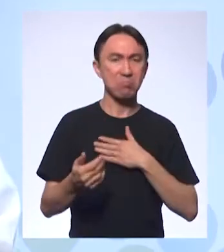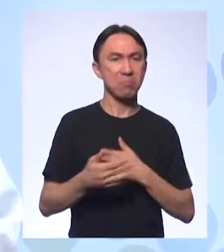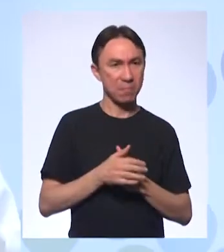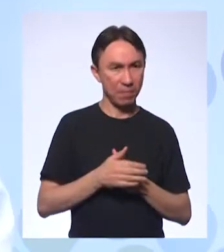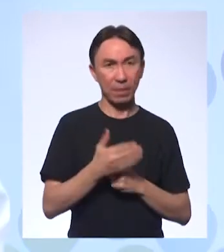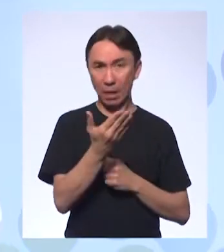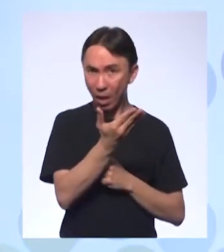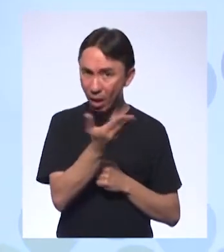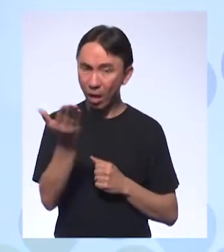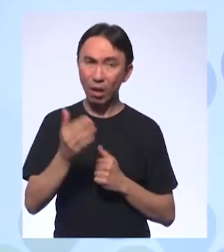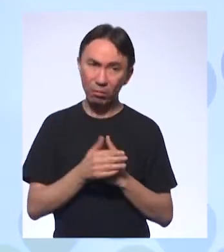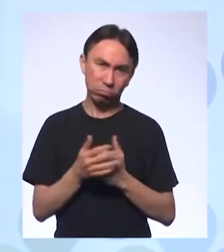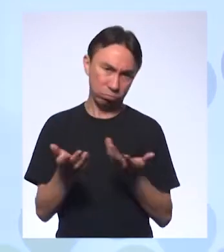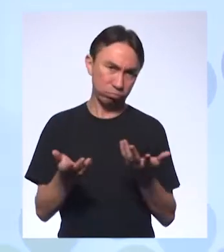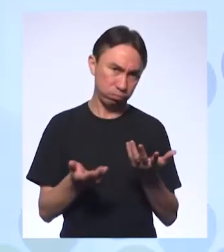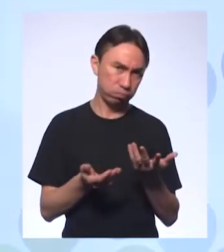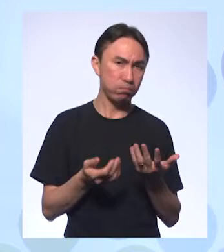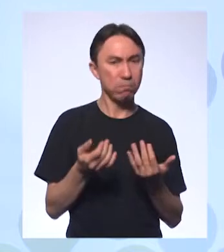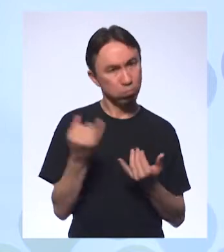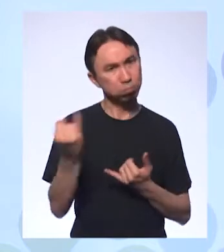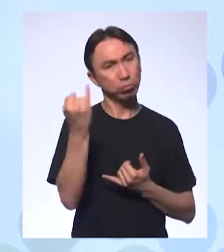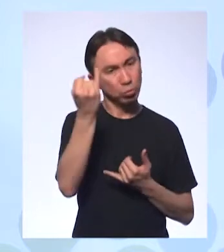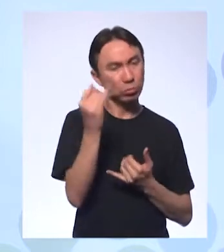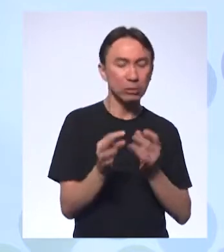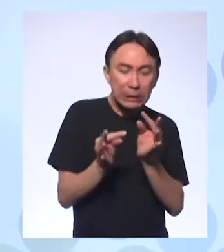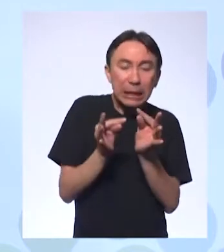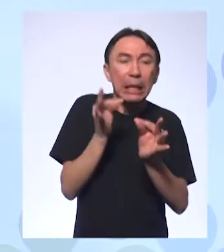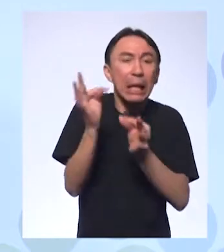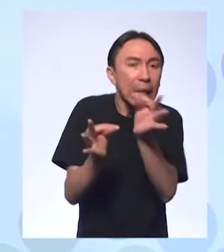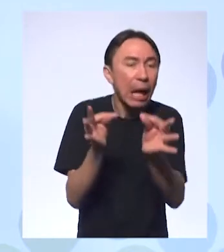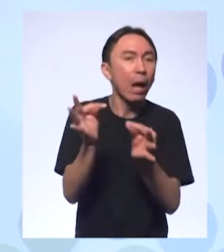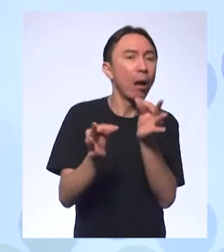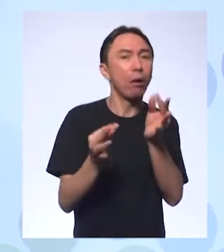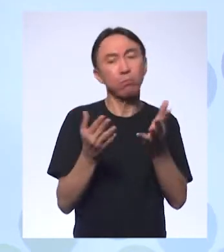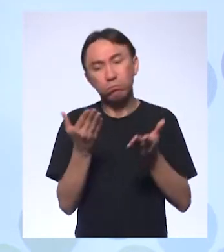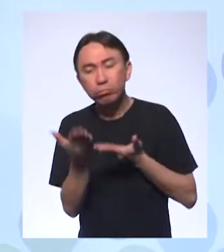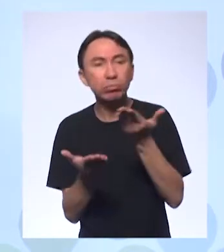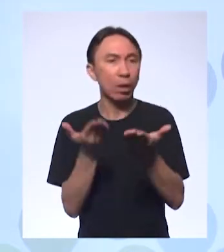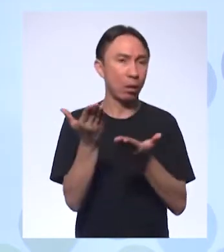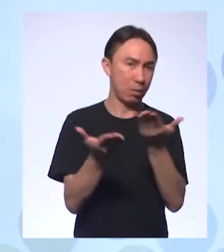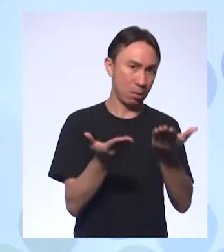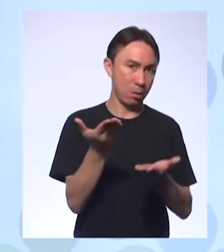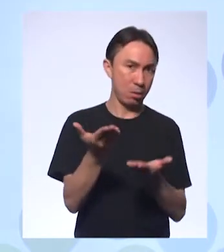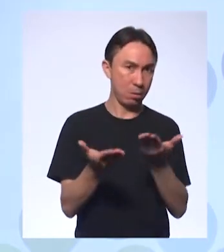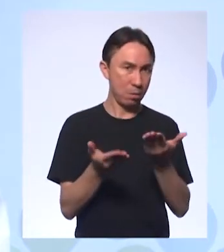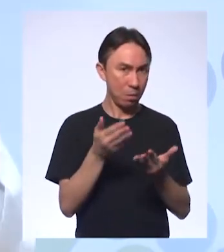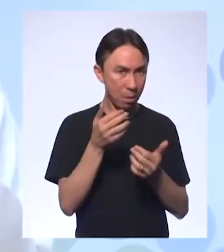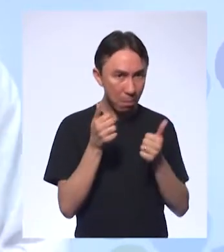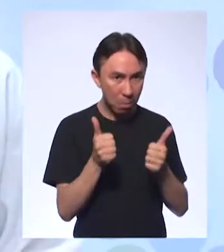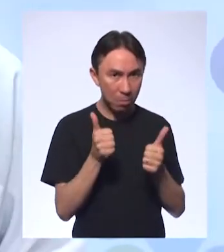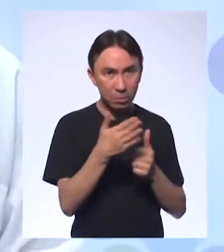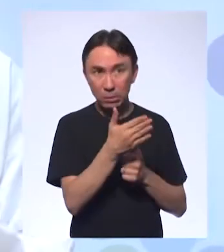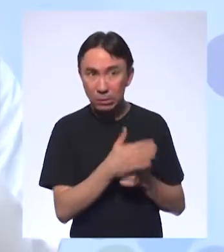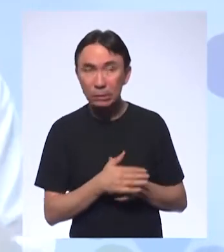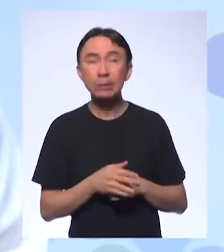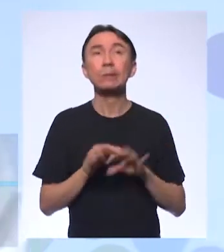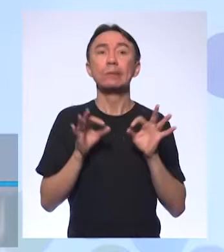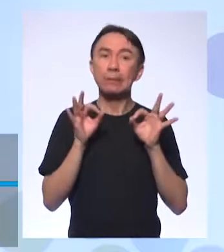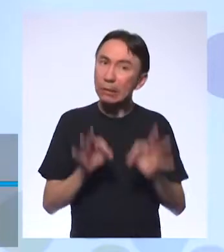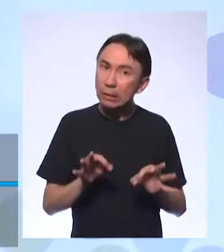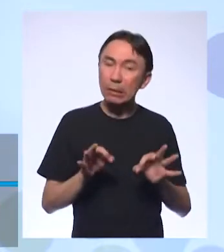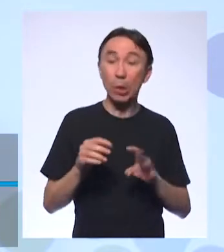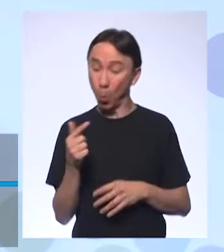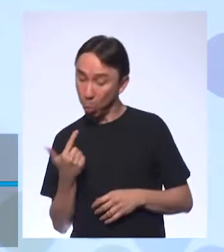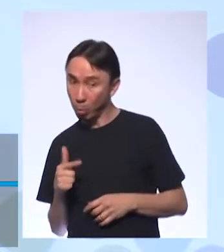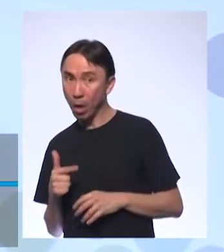mesmo é tratar, é cuidar, é tirar essa dúvida, você ter certeza que tem e acabou. E se não tem, ficar aliviado por